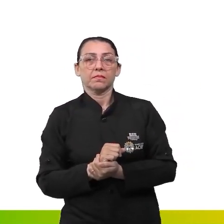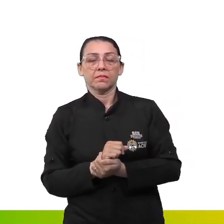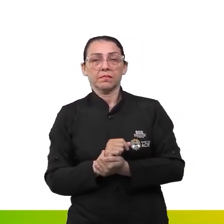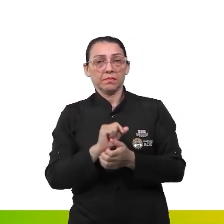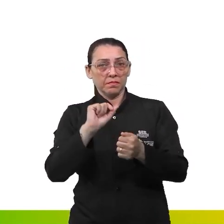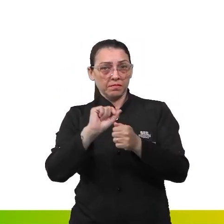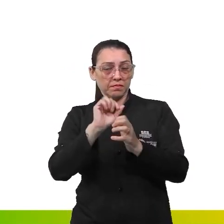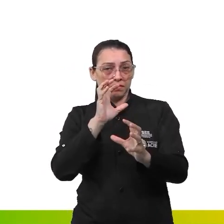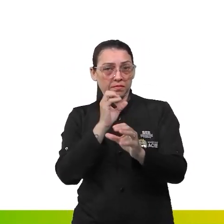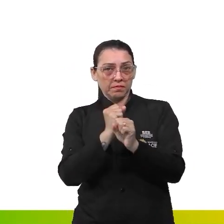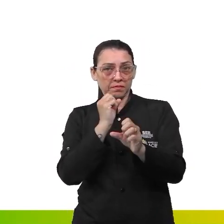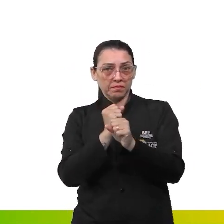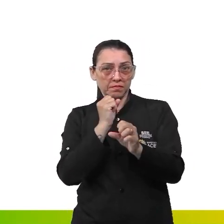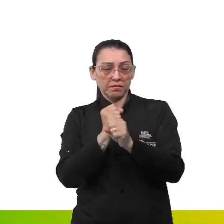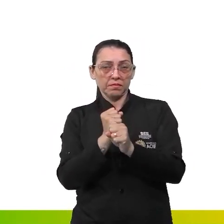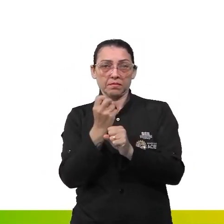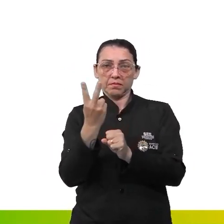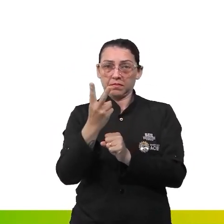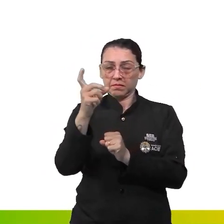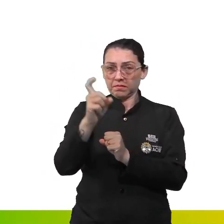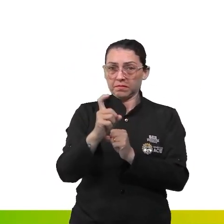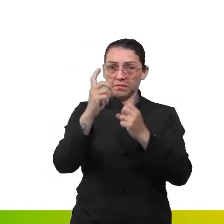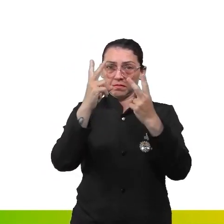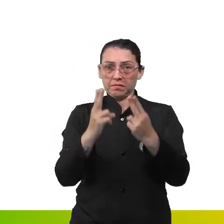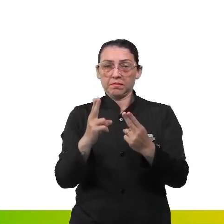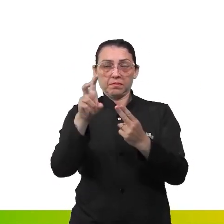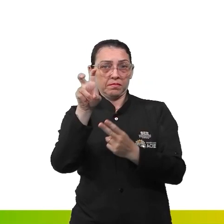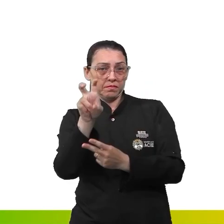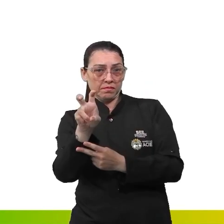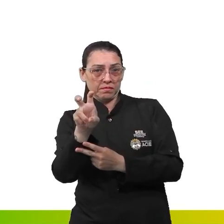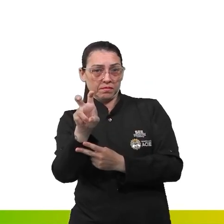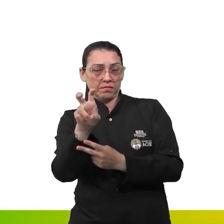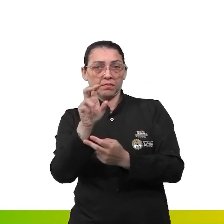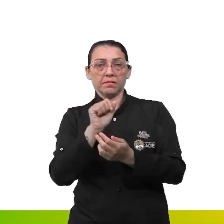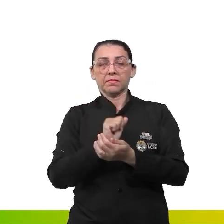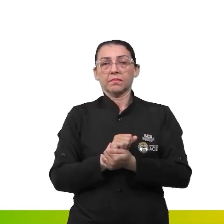Fazendo as contas aqui, 2x igual a 5.